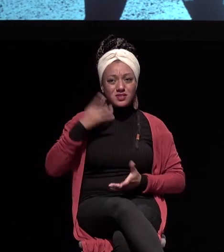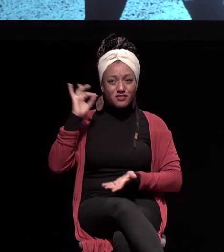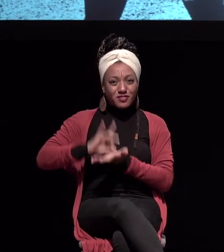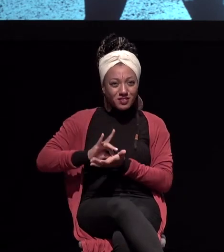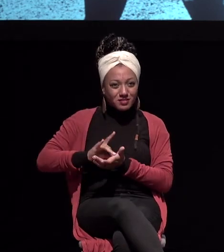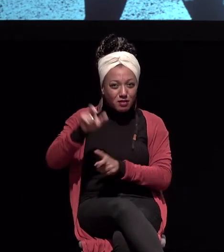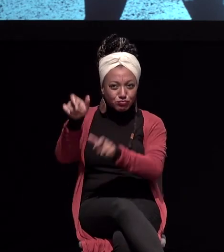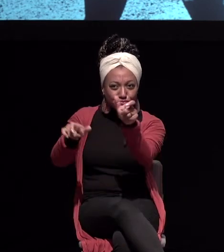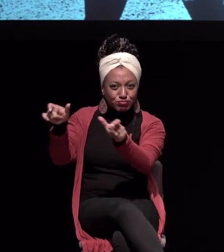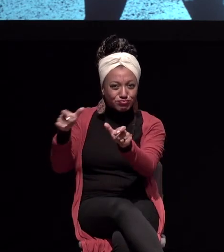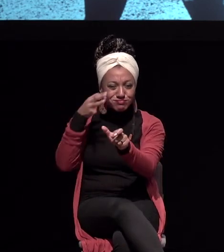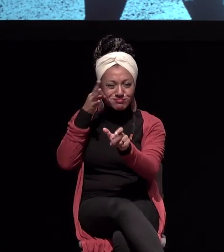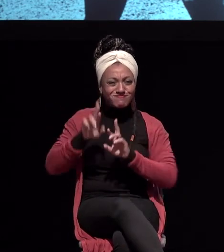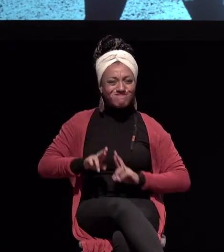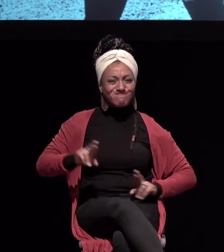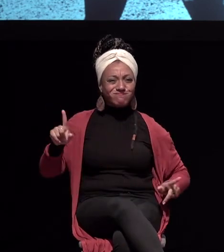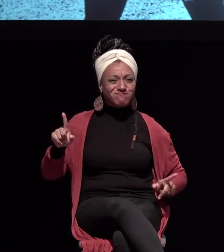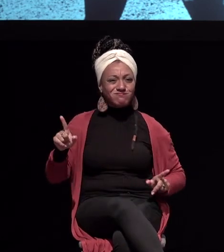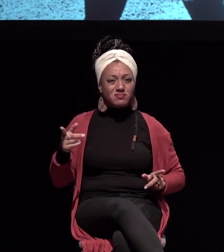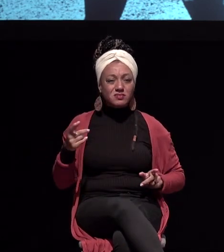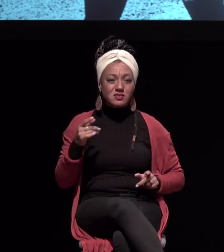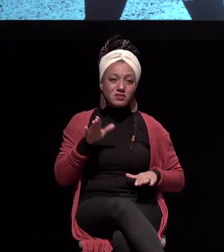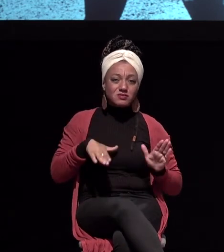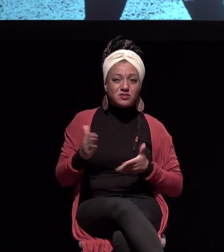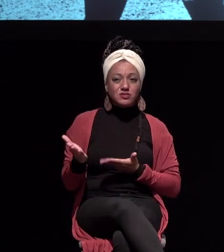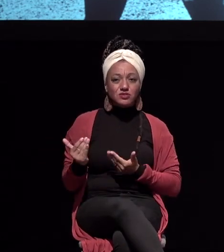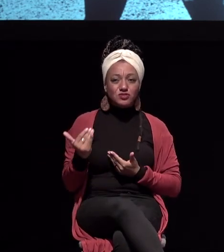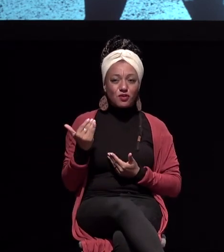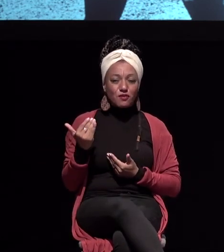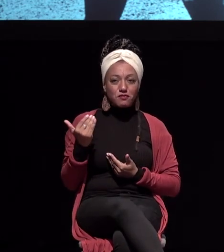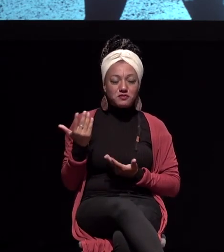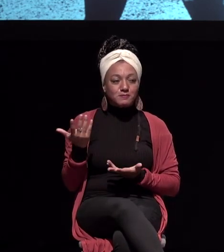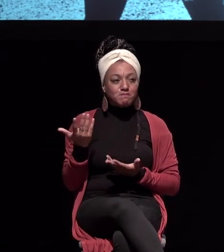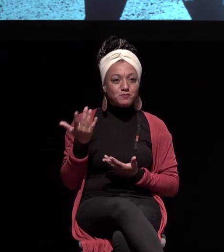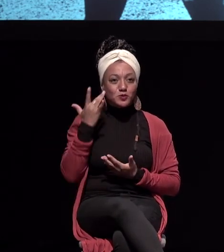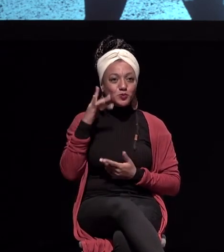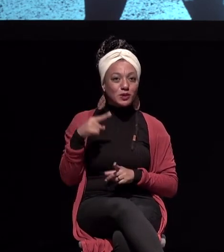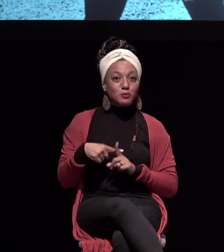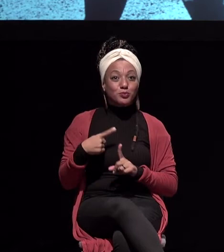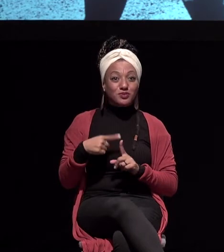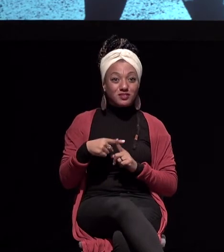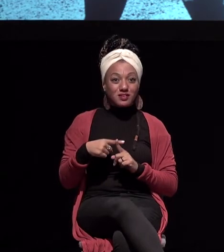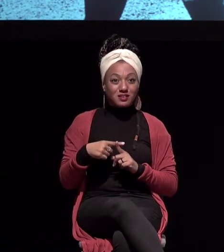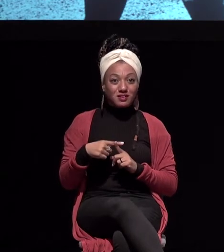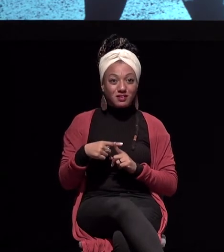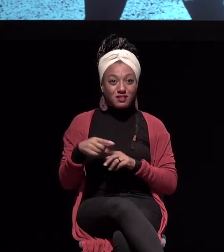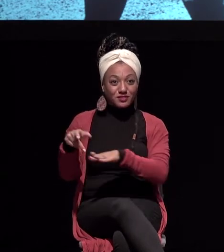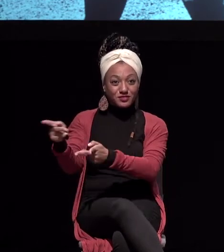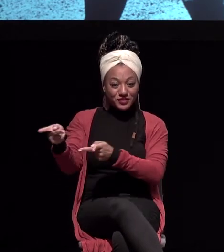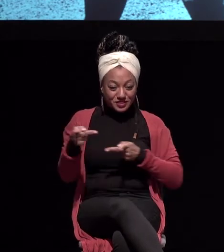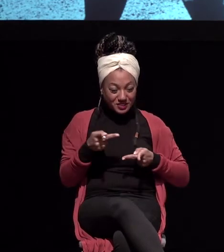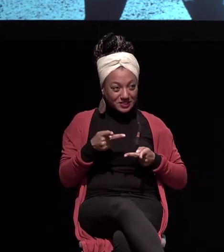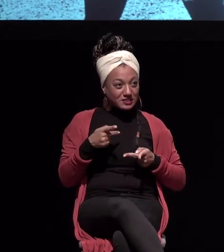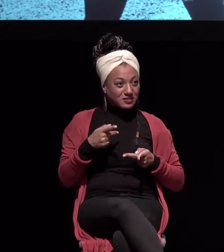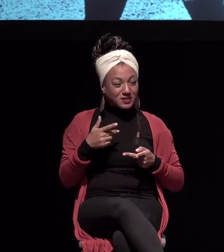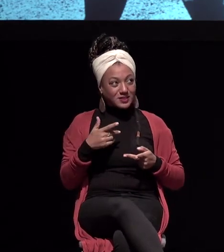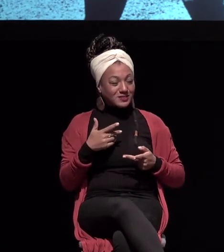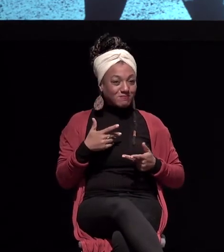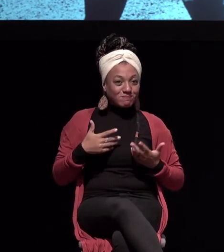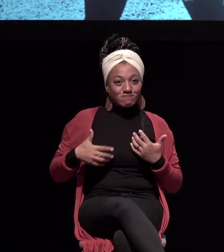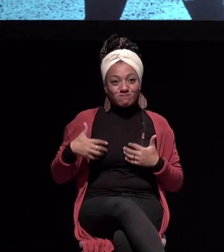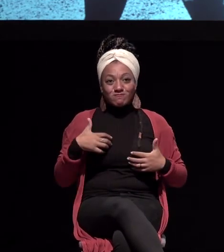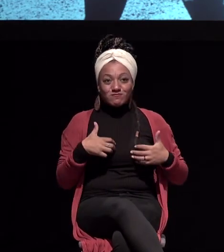né? E, talvez, quando você é jovem, ou adolescente, você não saiba muito bem por quê. E aí, talvez eu veja nesses